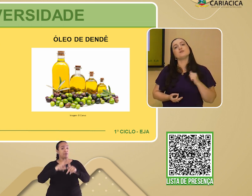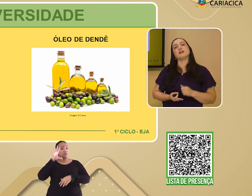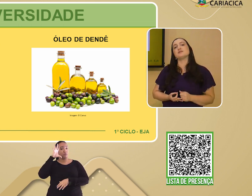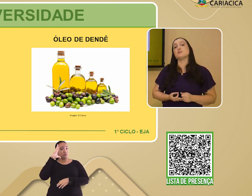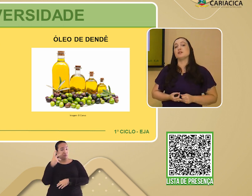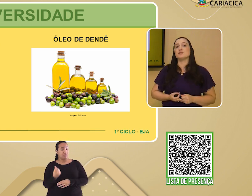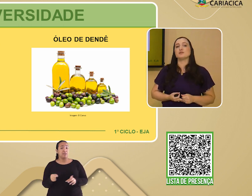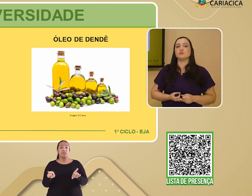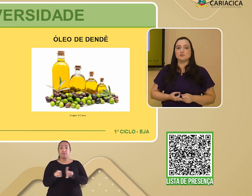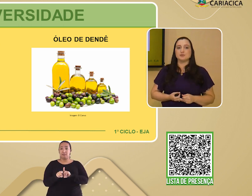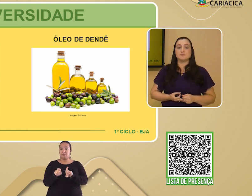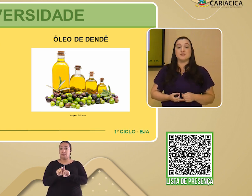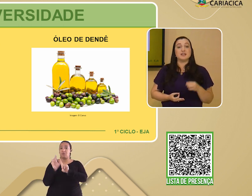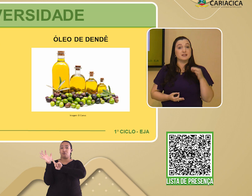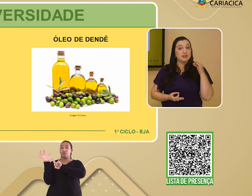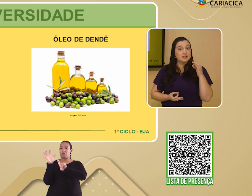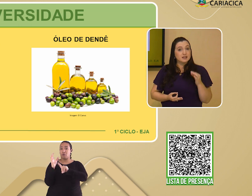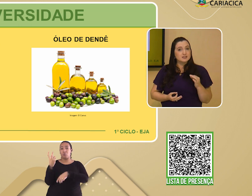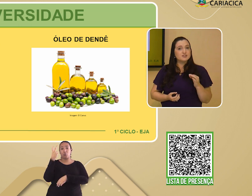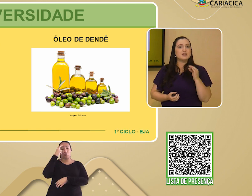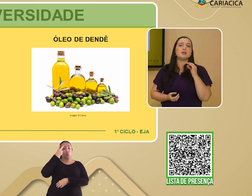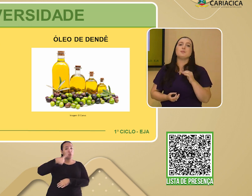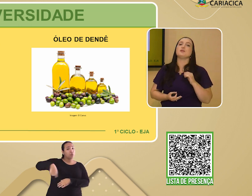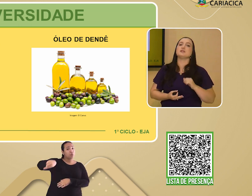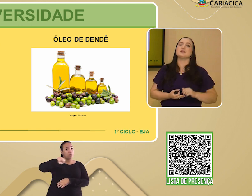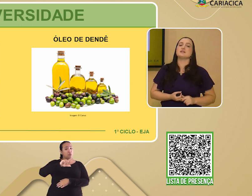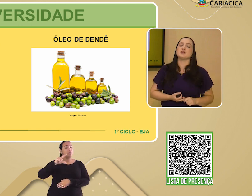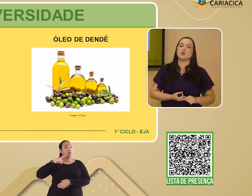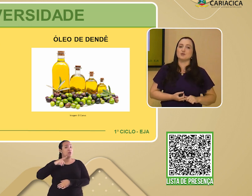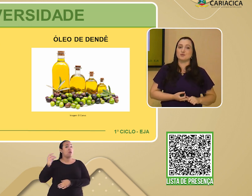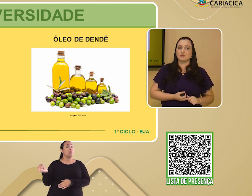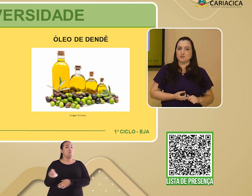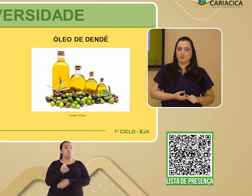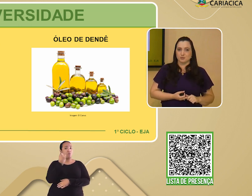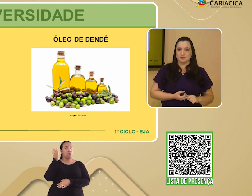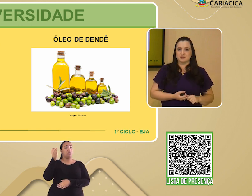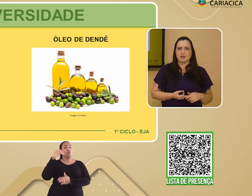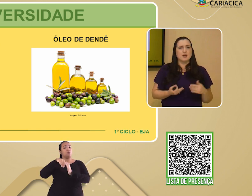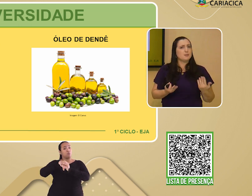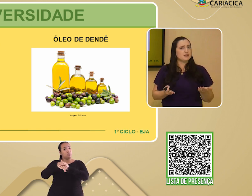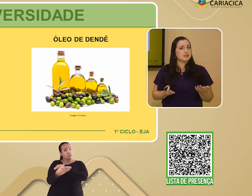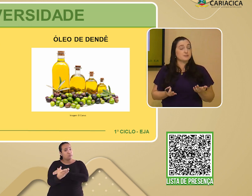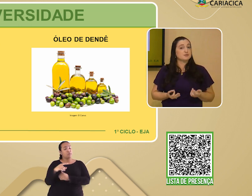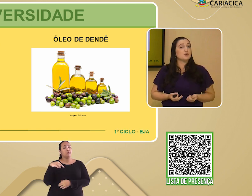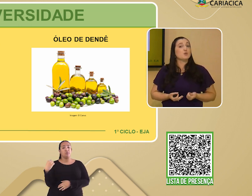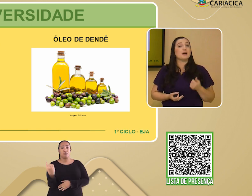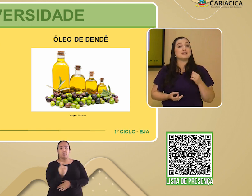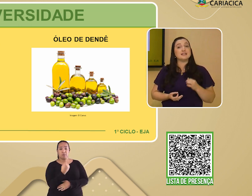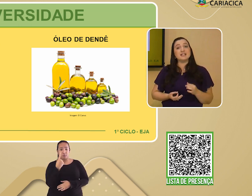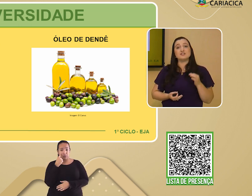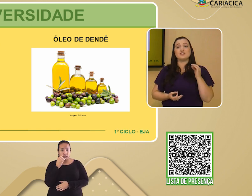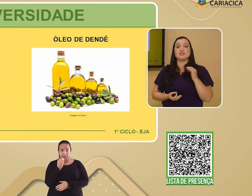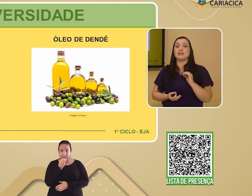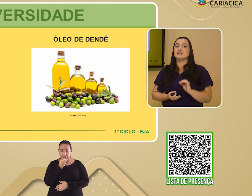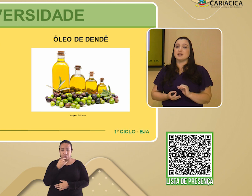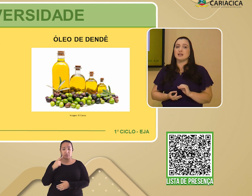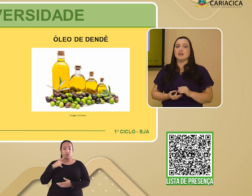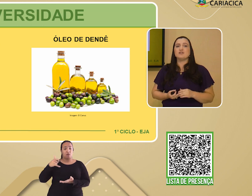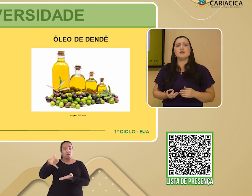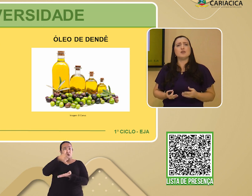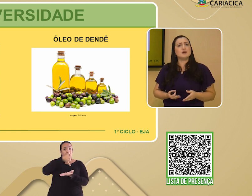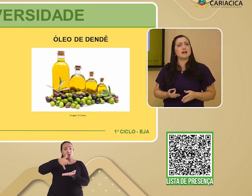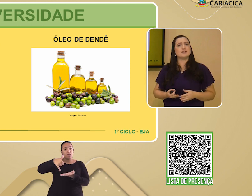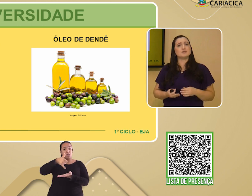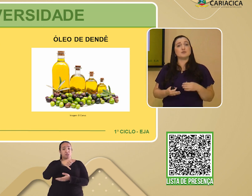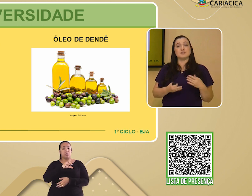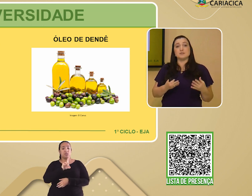suas influências sobre a nossa cultura e têm grande importância em nossos costumes. Por exemplo, o azeite de dendê